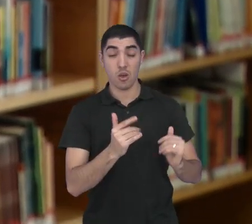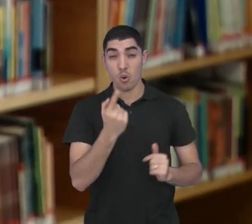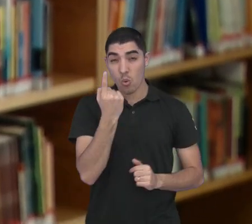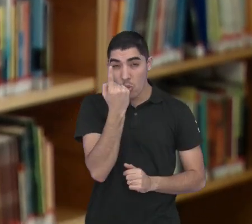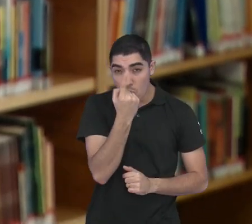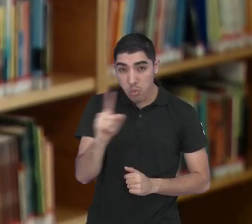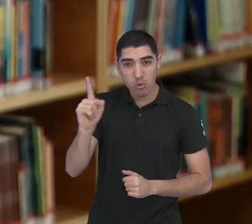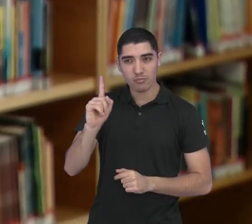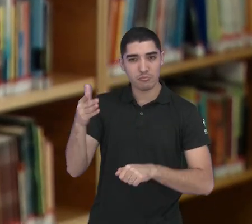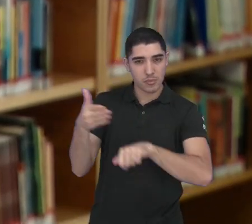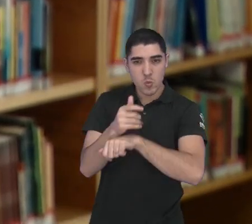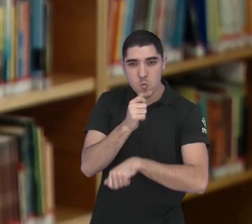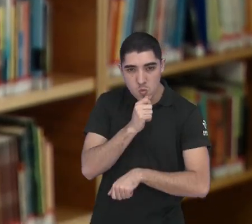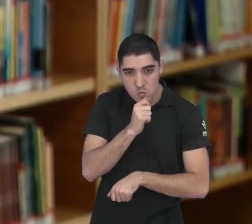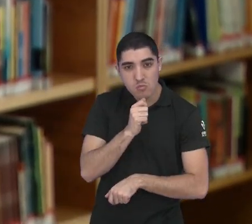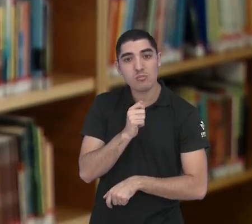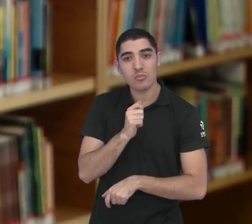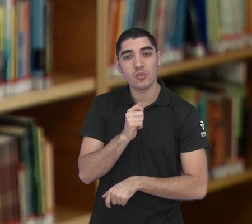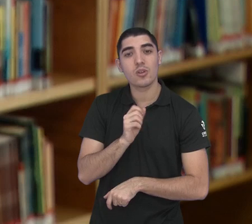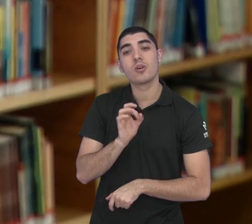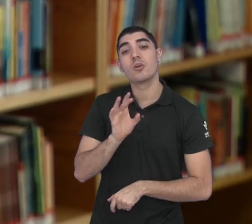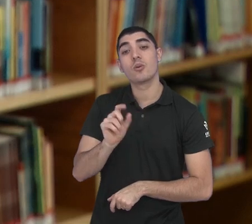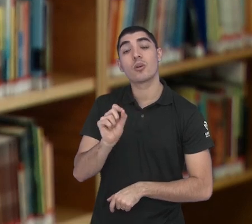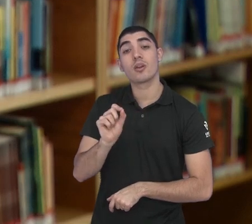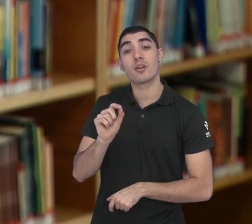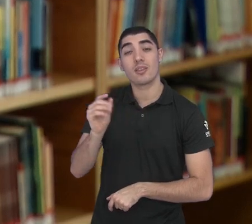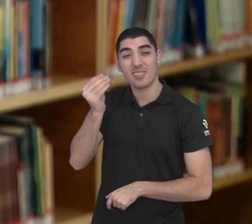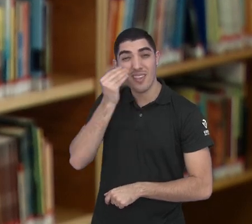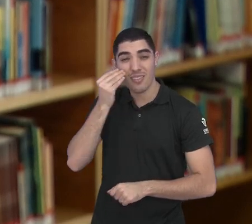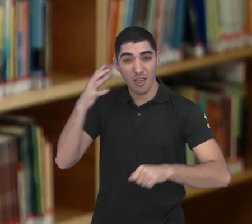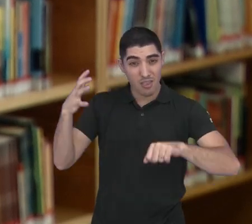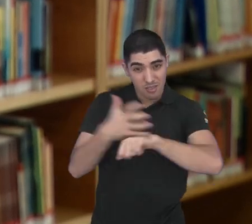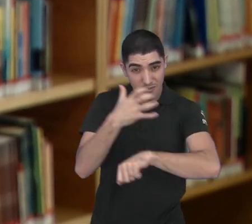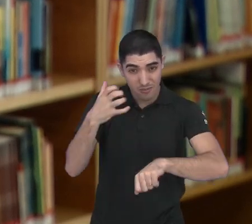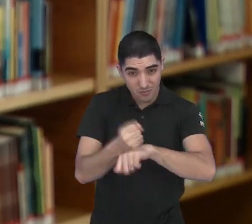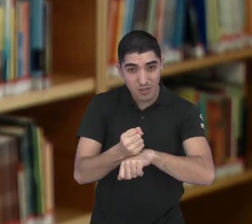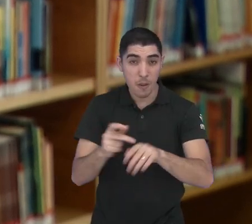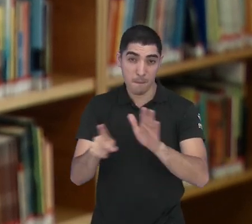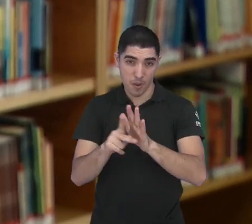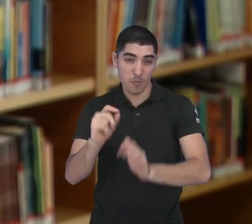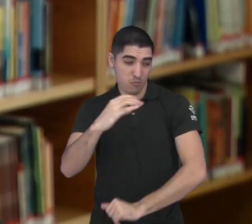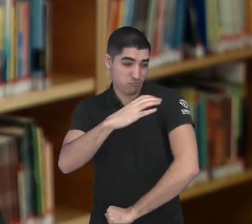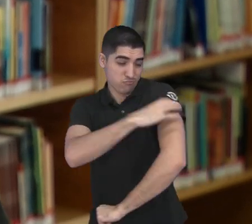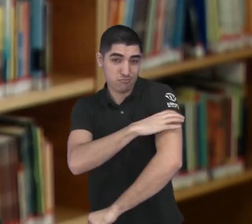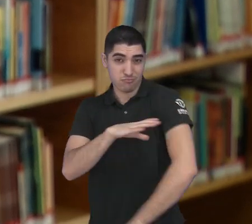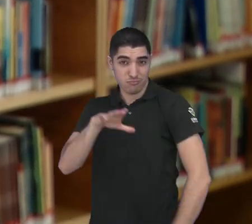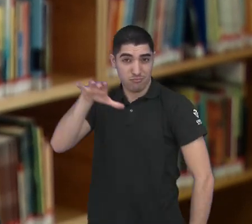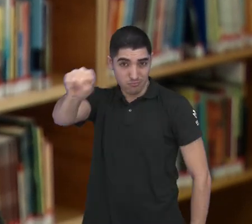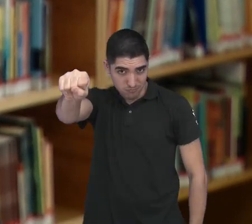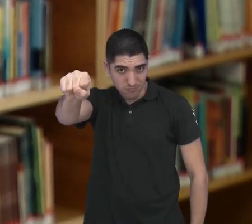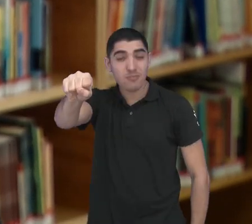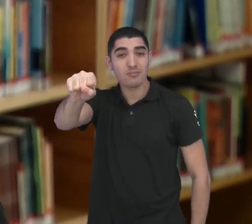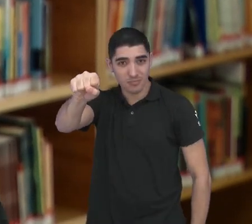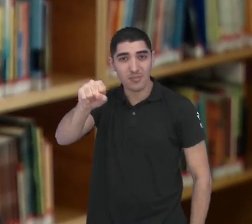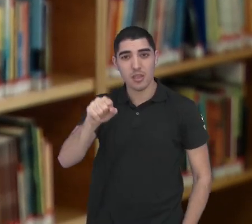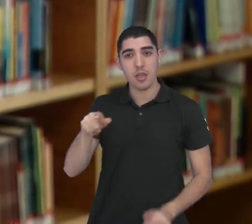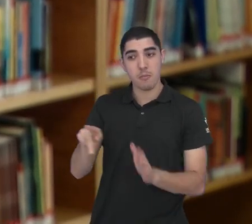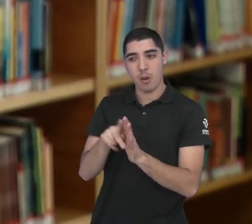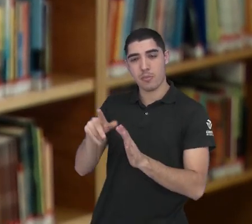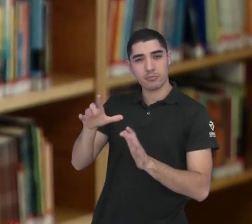teve participação de nenhum deles foi a tentativa de golpe fascista, né? Ligada